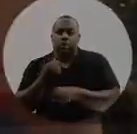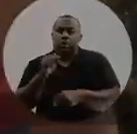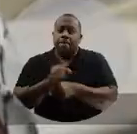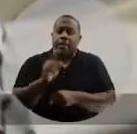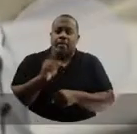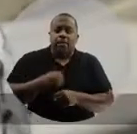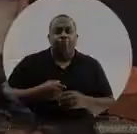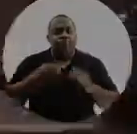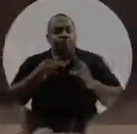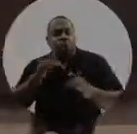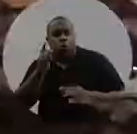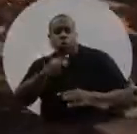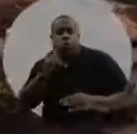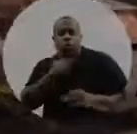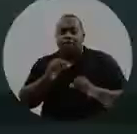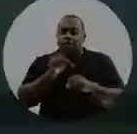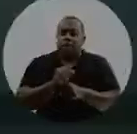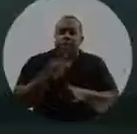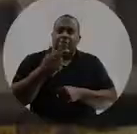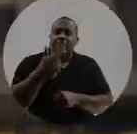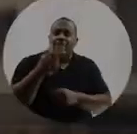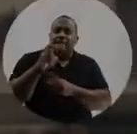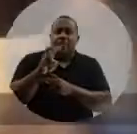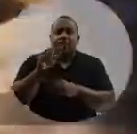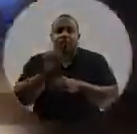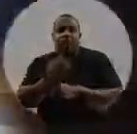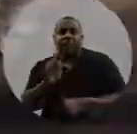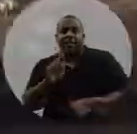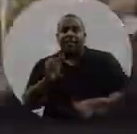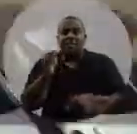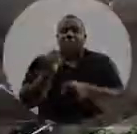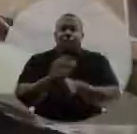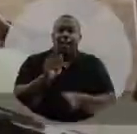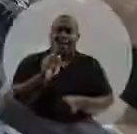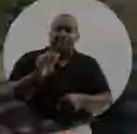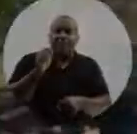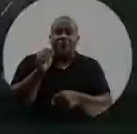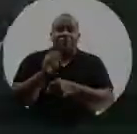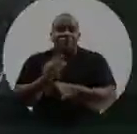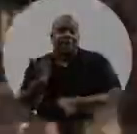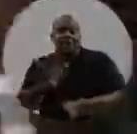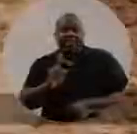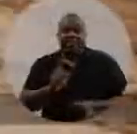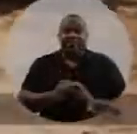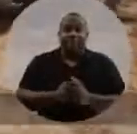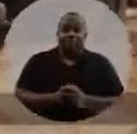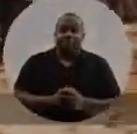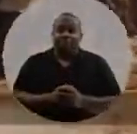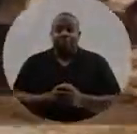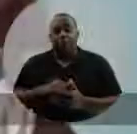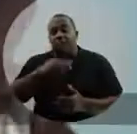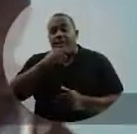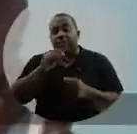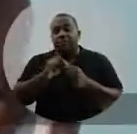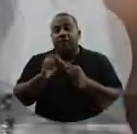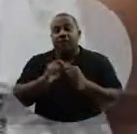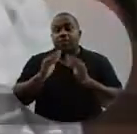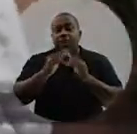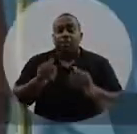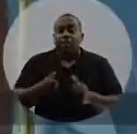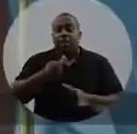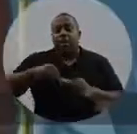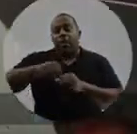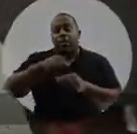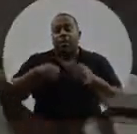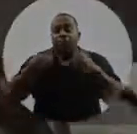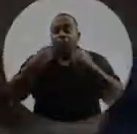da gente? Não para não. Tá dando certo? Não para não. É 25? Não para não. Não para não, não para não. Neto fez um Morar